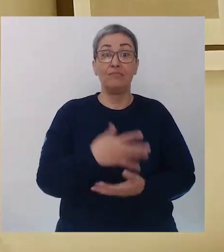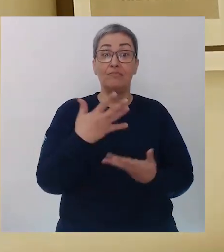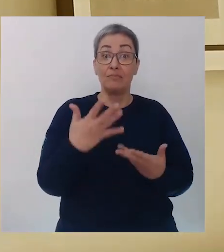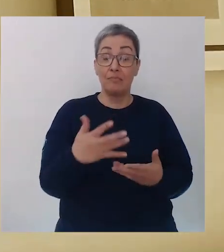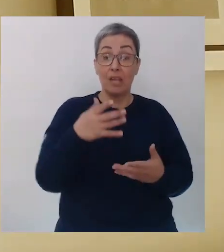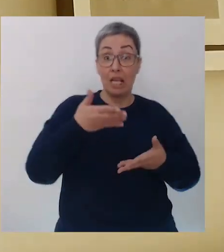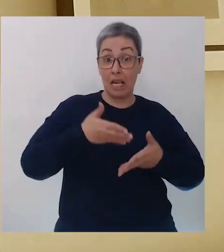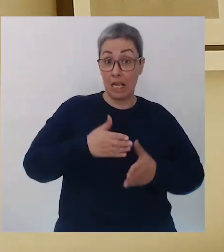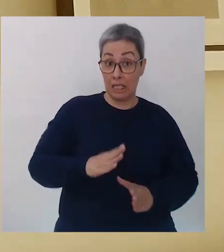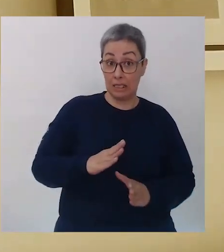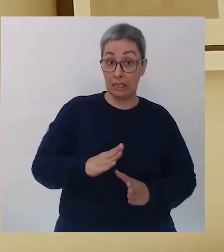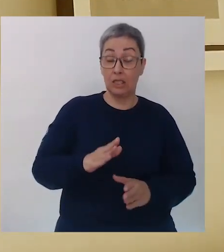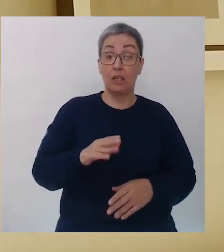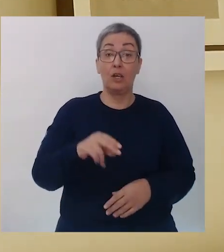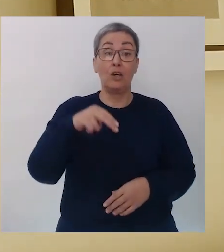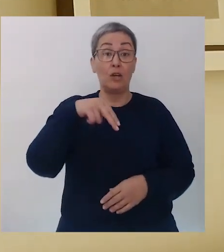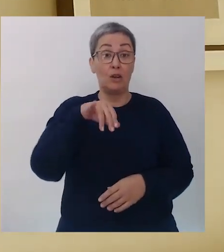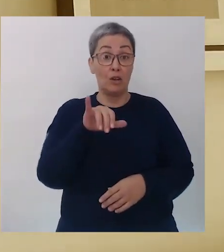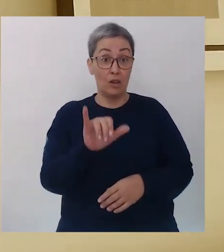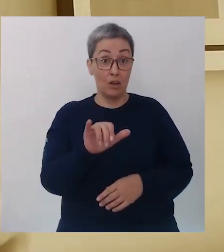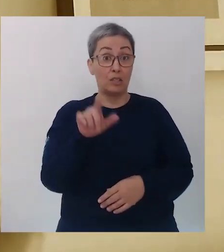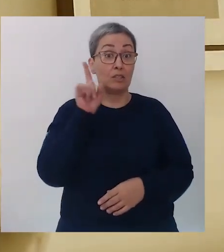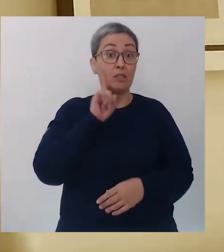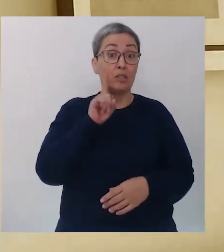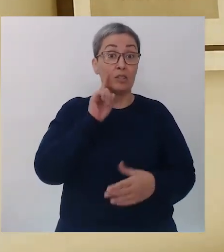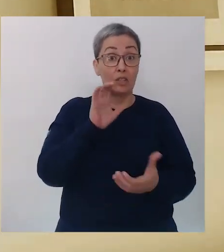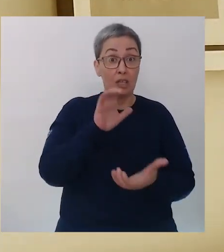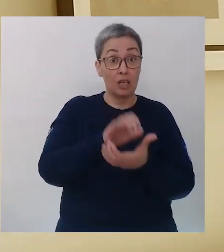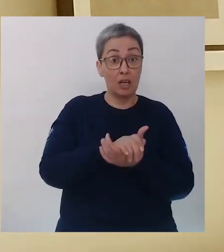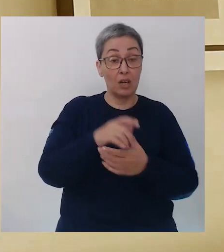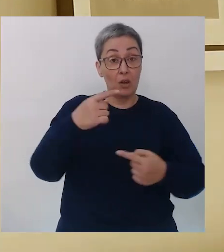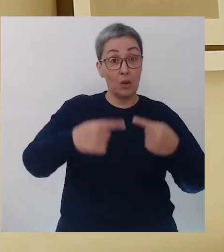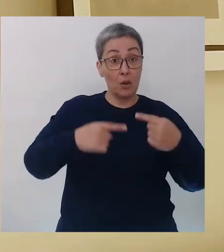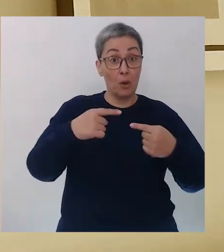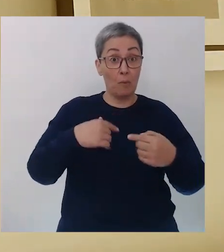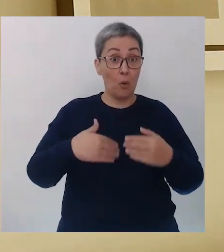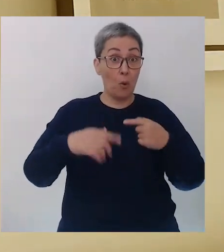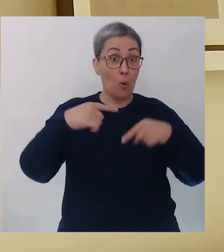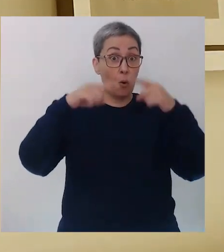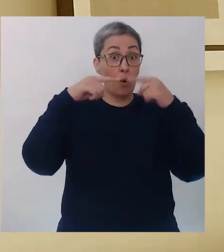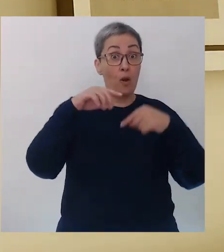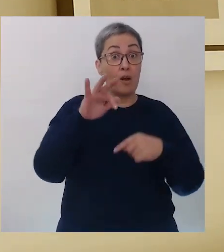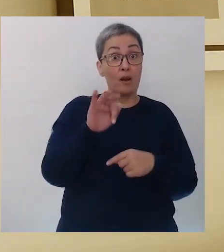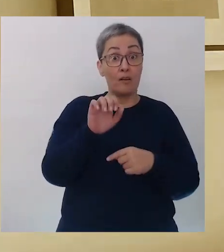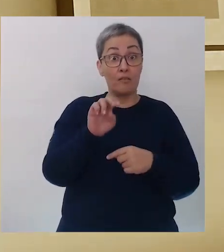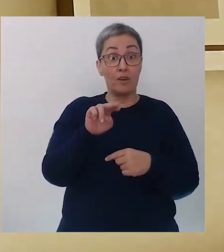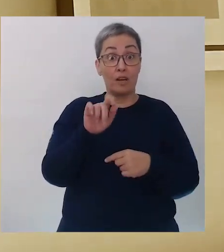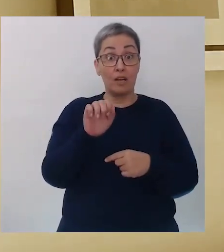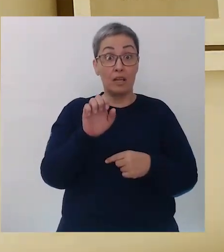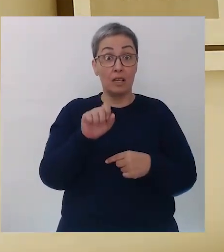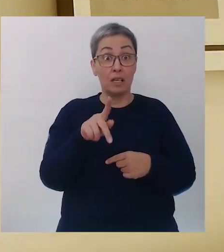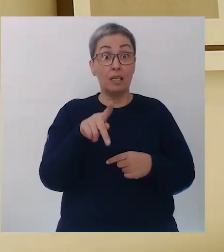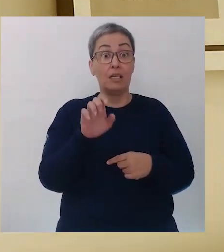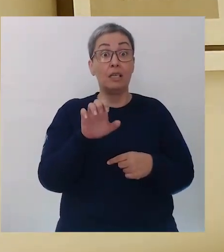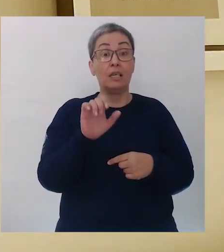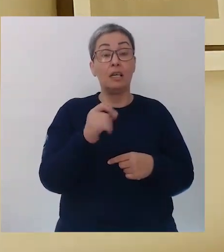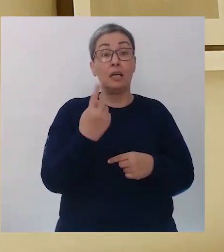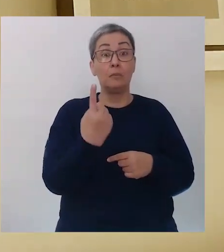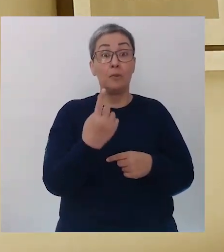Bom, ela nasceu em Nova York, nos Estados Unidos, casou-se com o político em ascensão Franklin Delano Roosevelt em